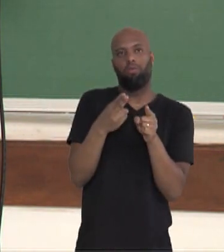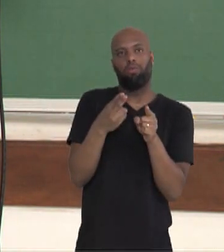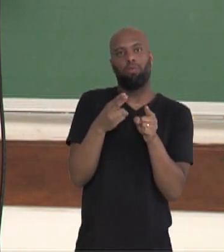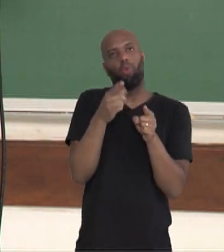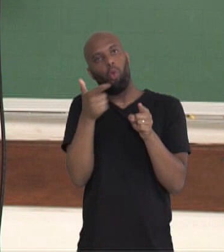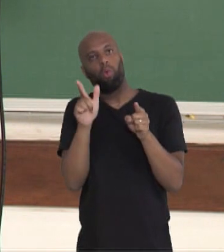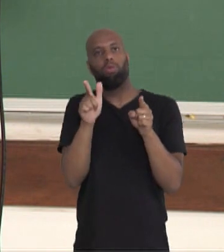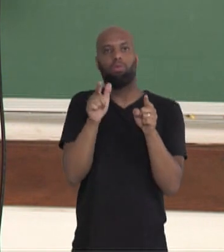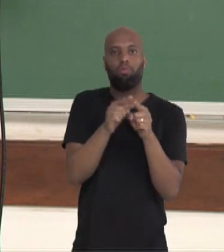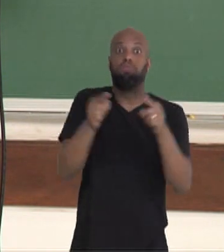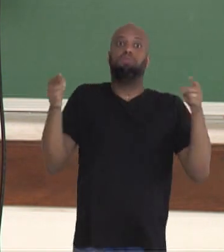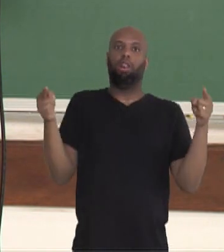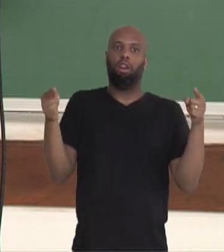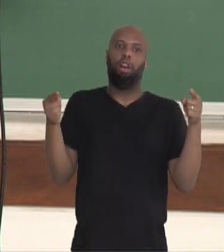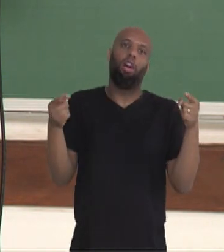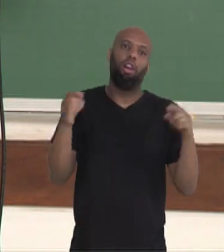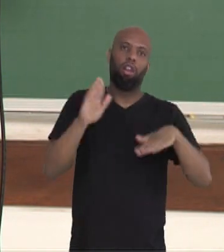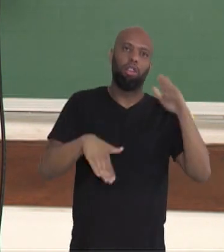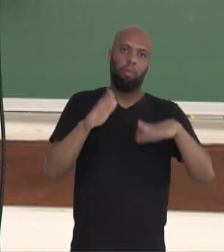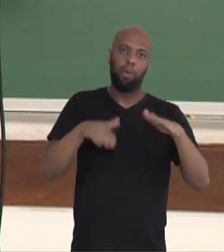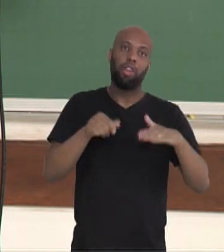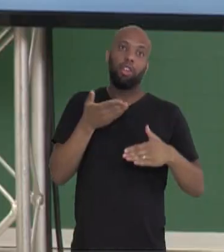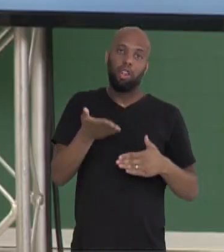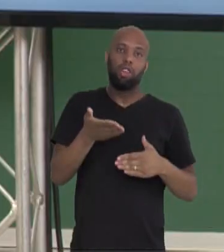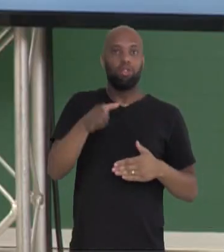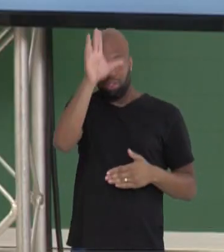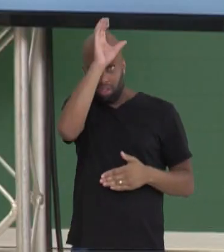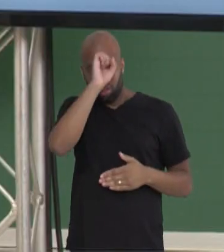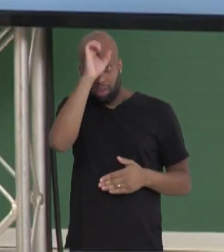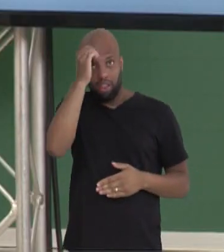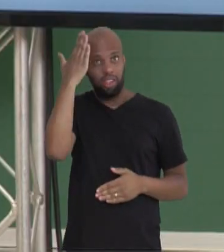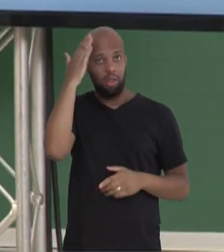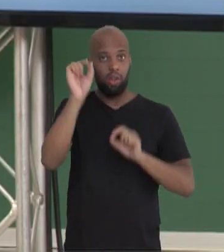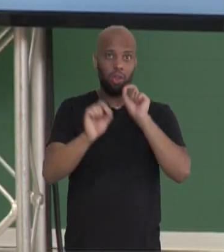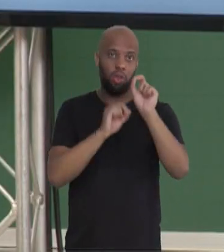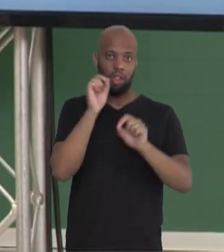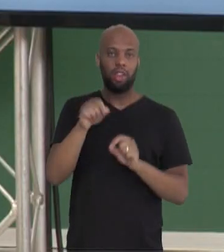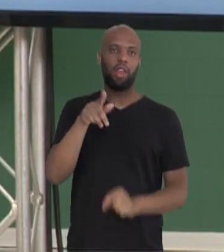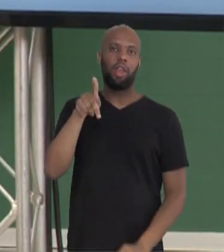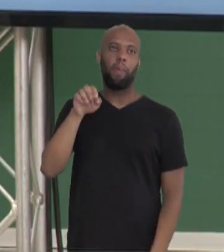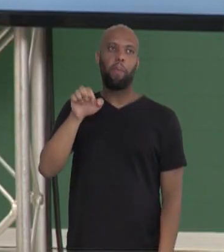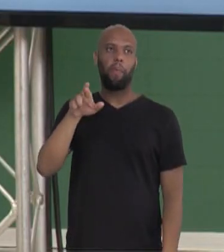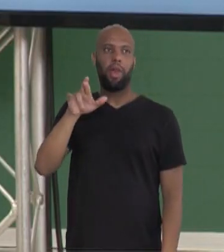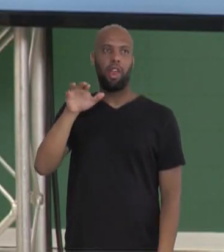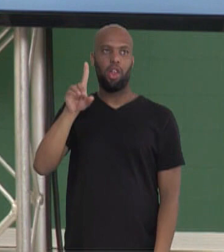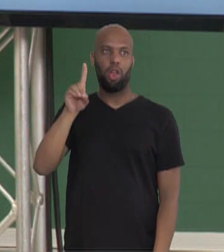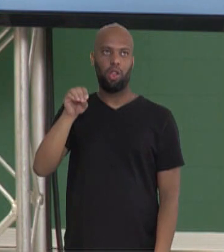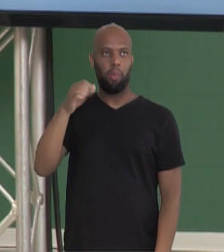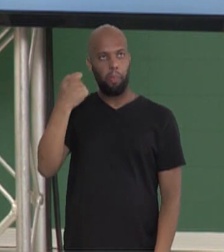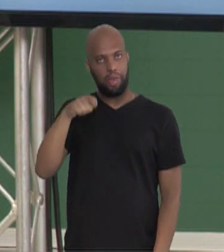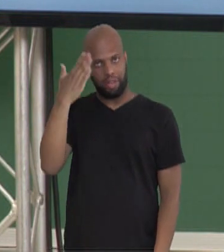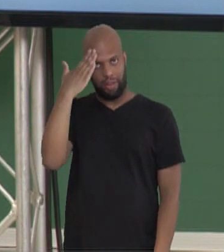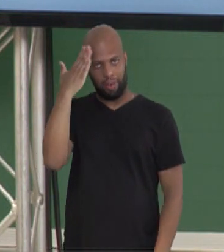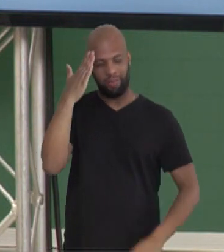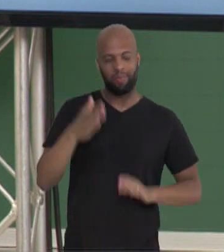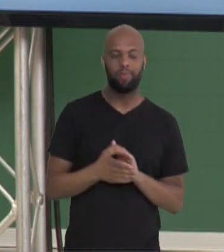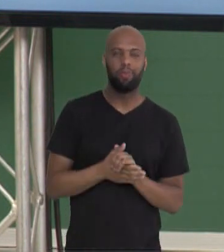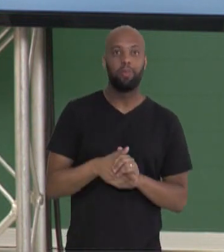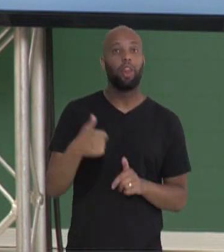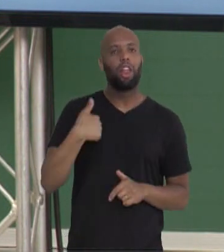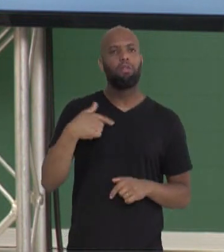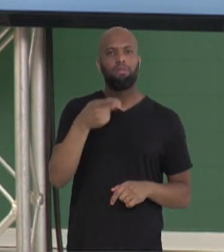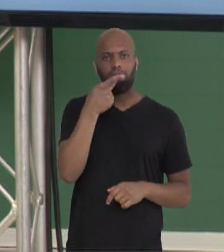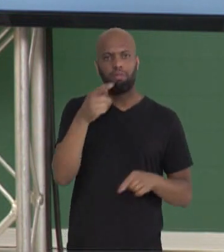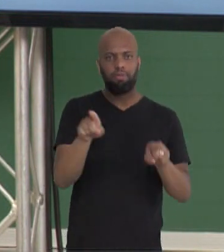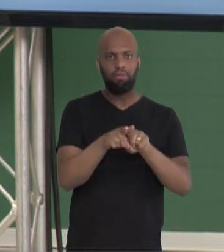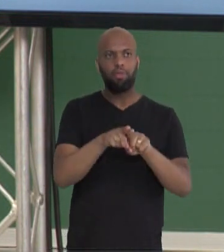período maior. Então isso já é um indício que a gente vai ter que aprender a calcular o período, tá certo? Aí eu que tinha dito para vocês o